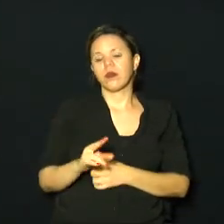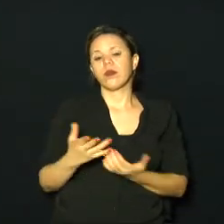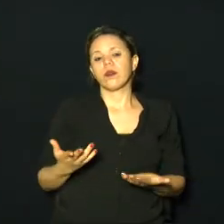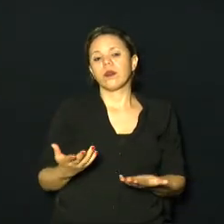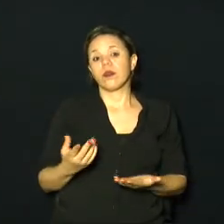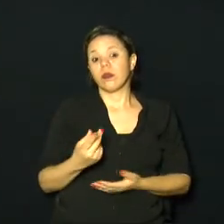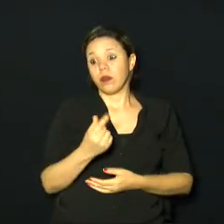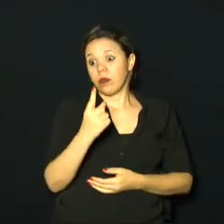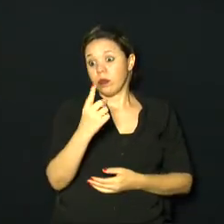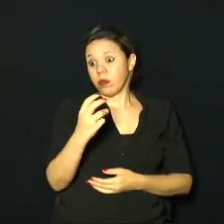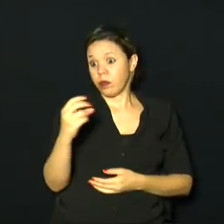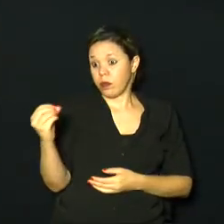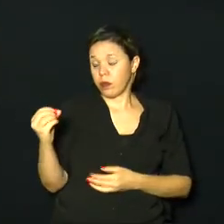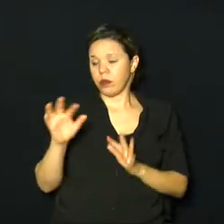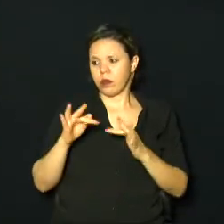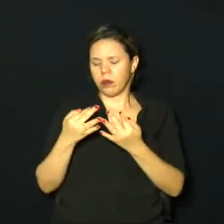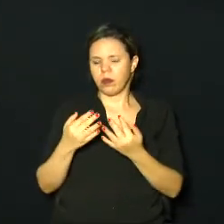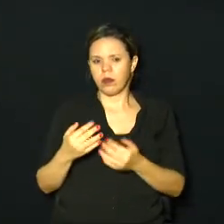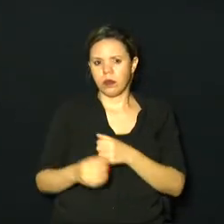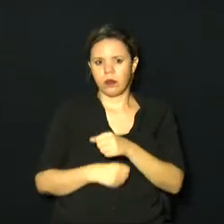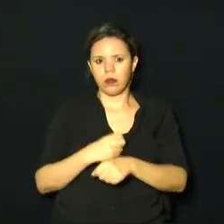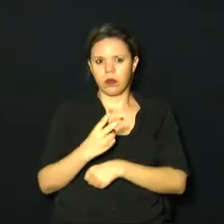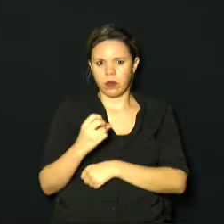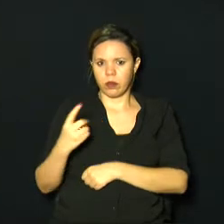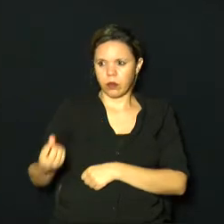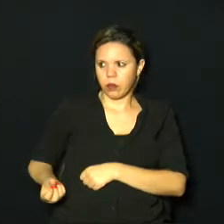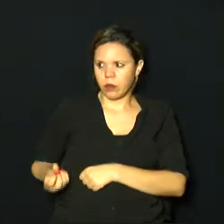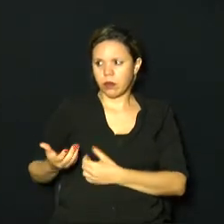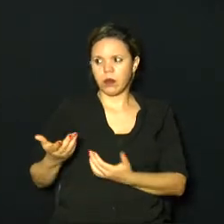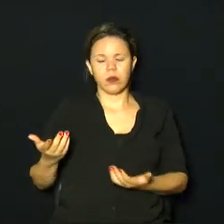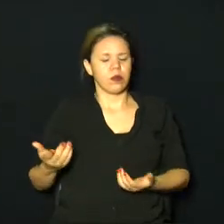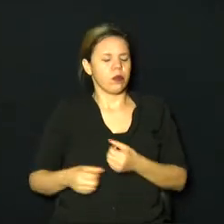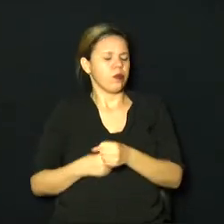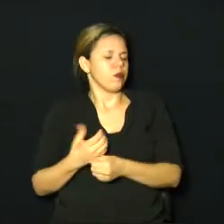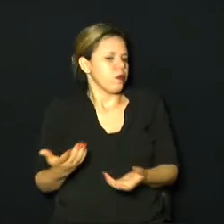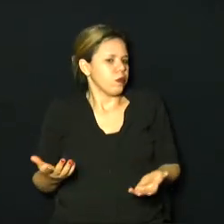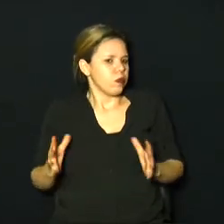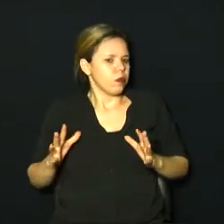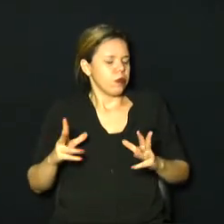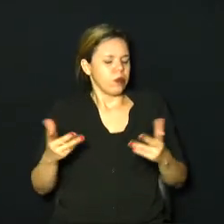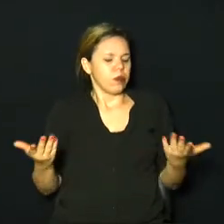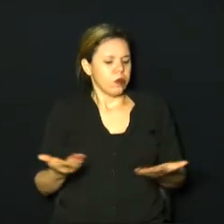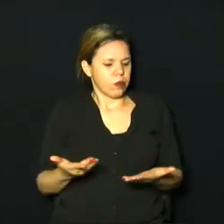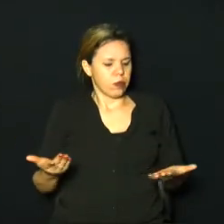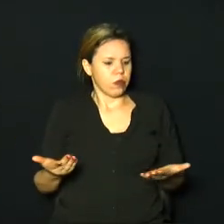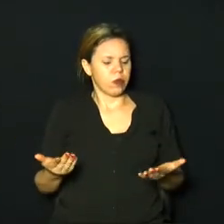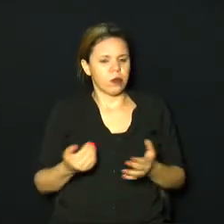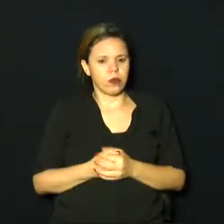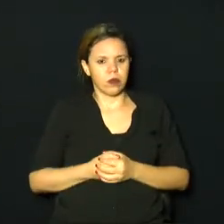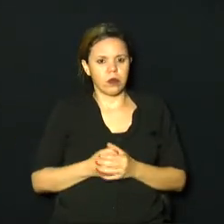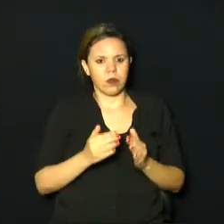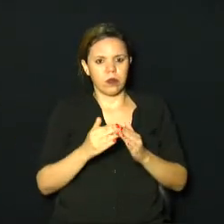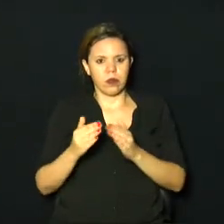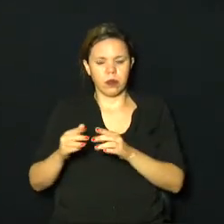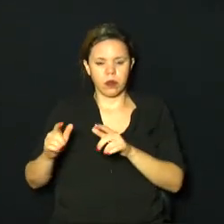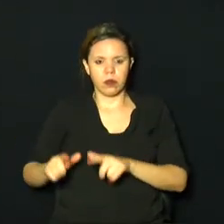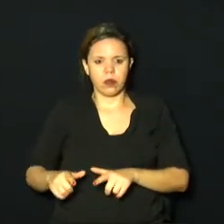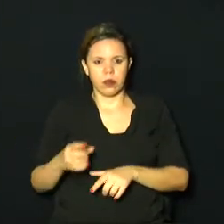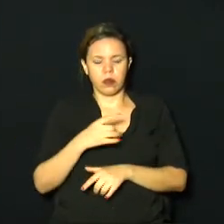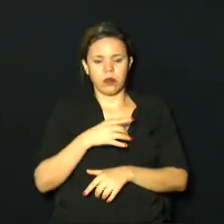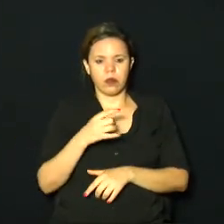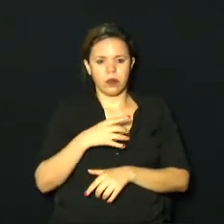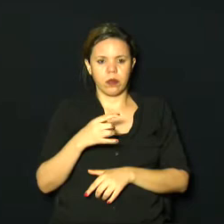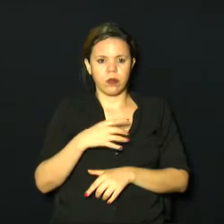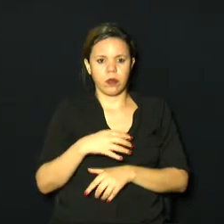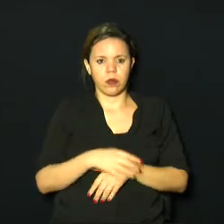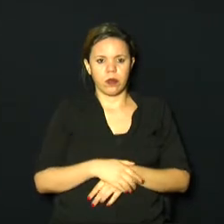ali também estão ocupadas desde 2016. Então, todos hoje que moram em ocupação temem, porque o